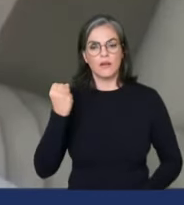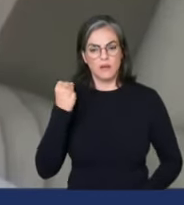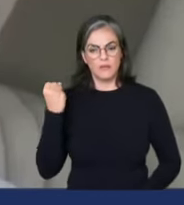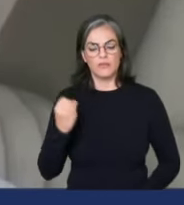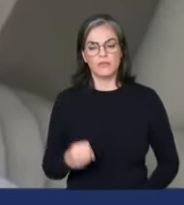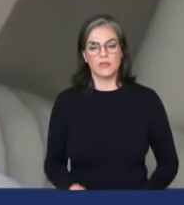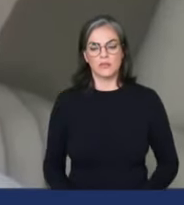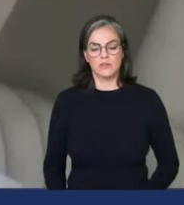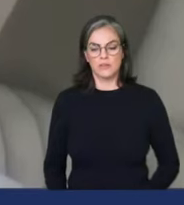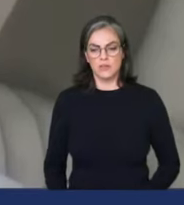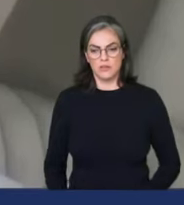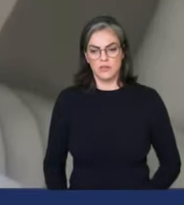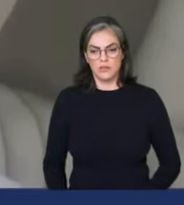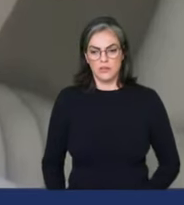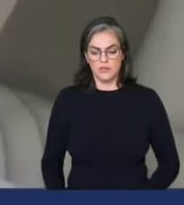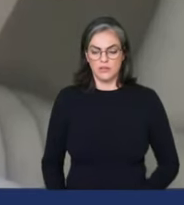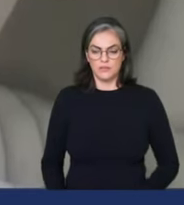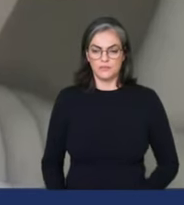Bem,